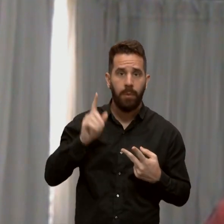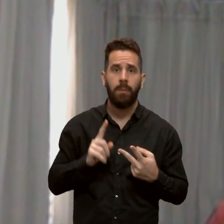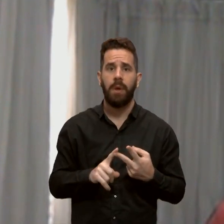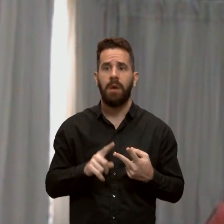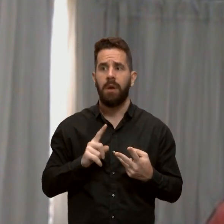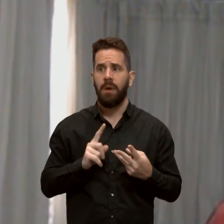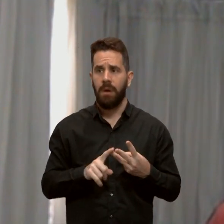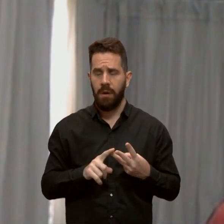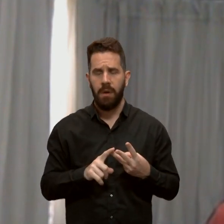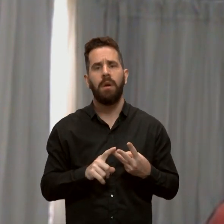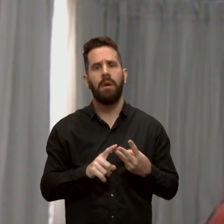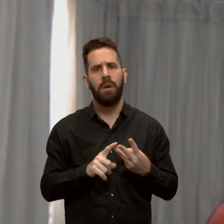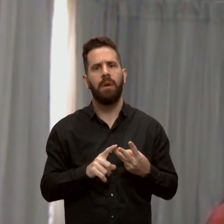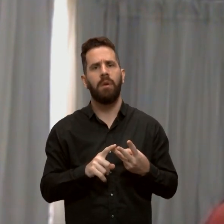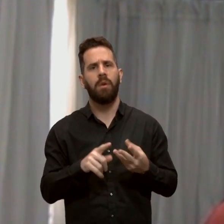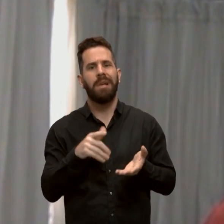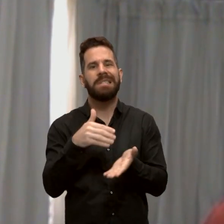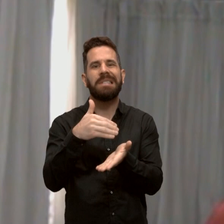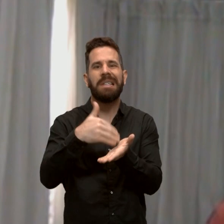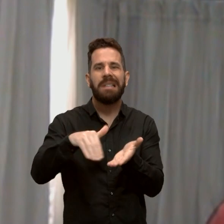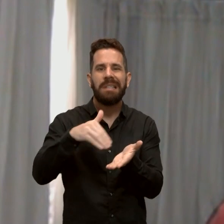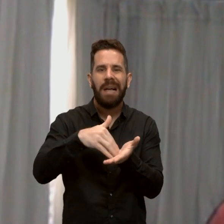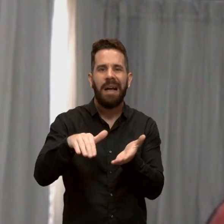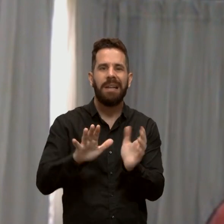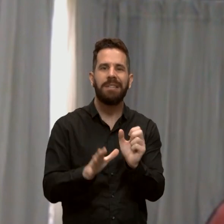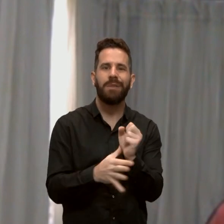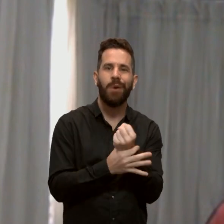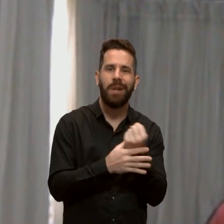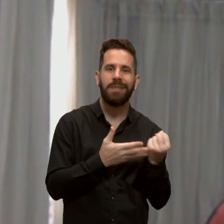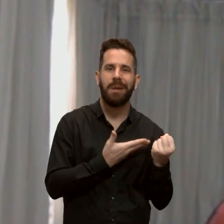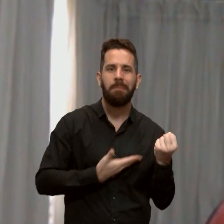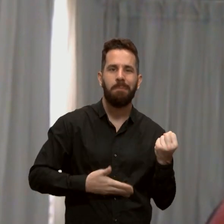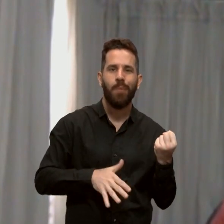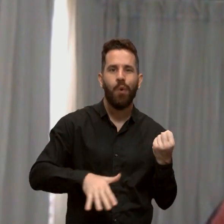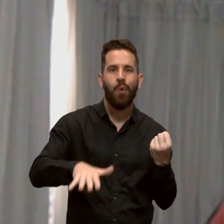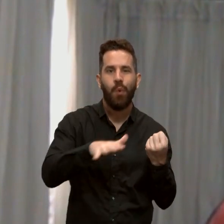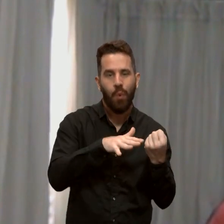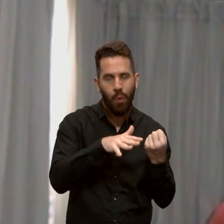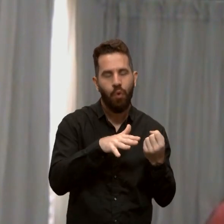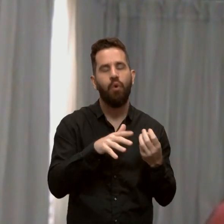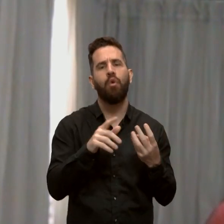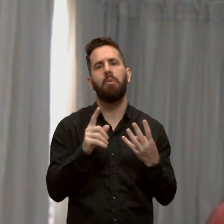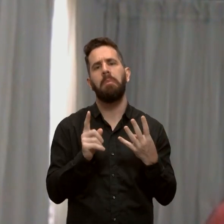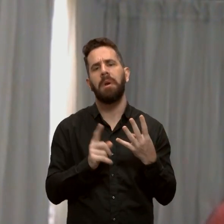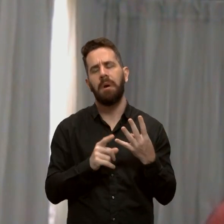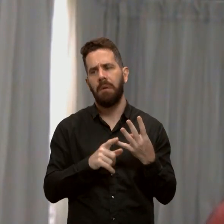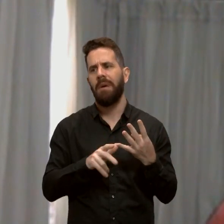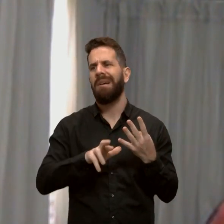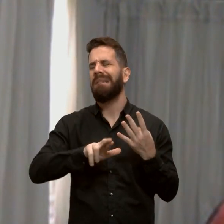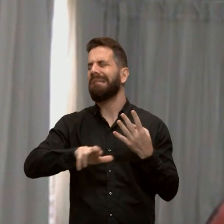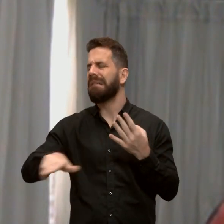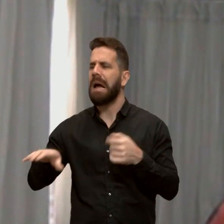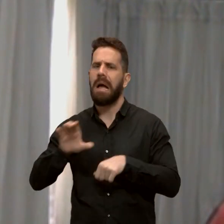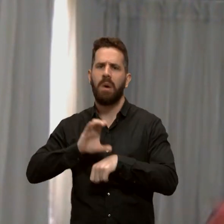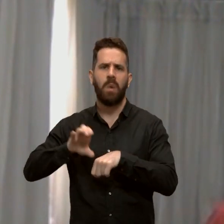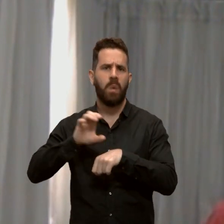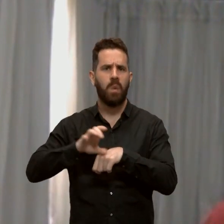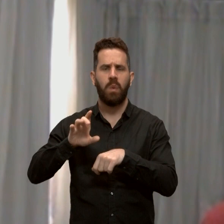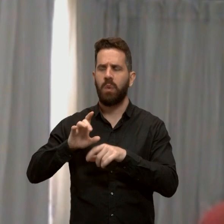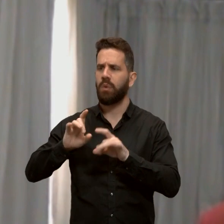à Secretaria de Segurança Pública no geral. A gente fez vários cursos de especialização,